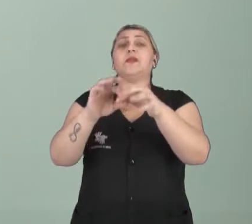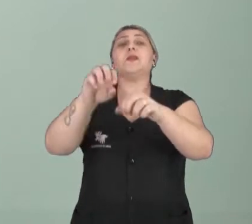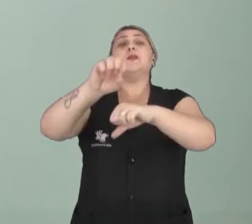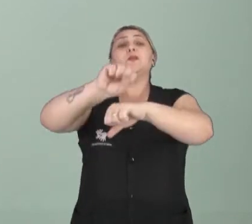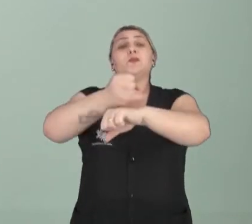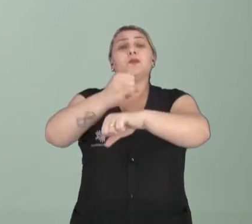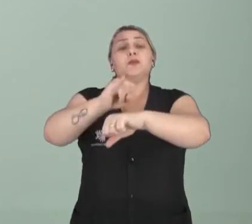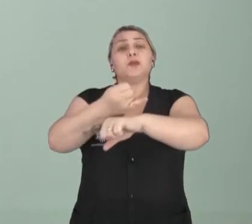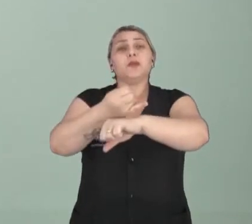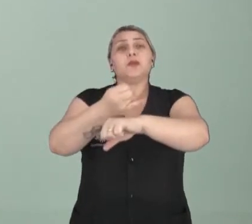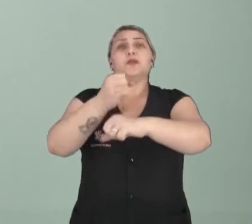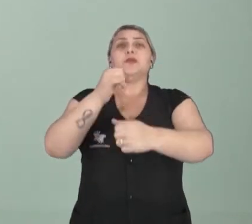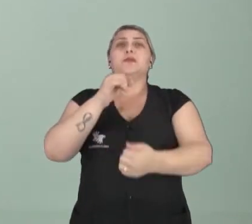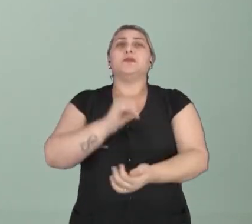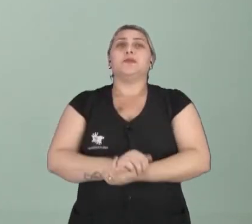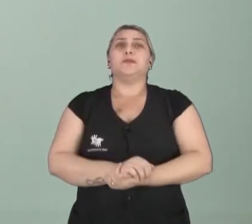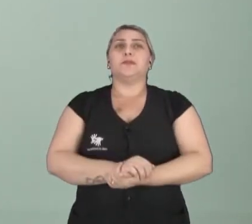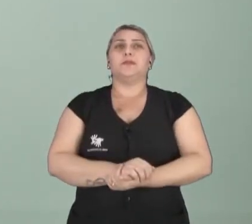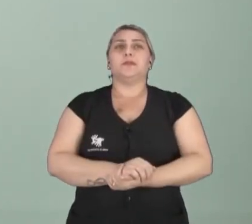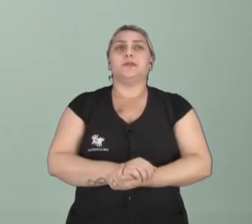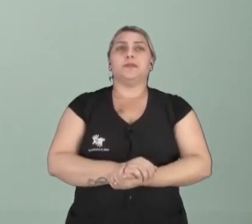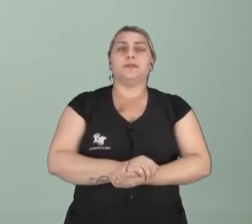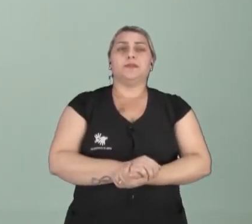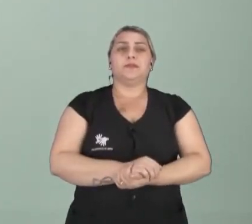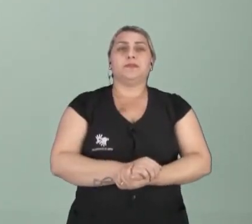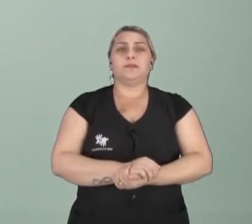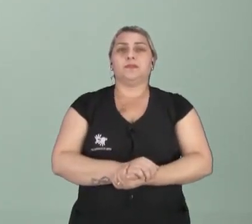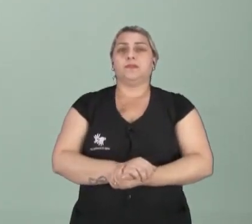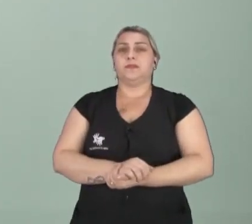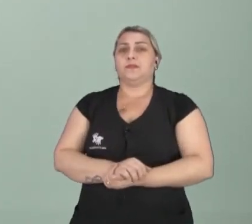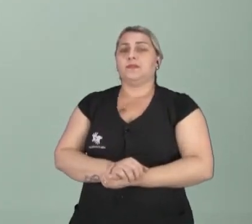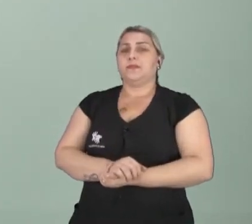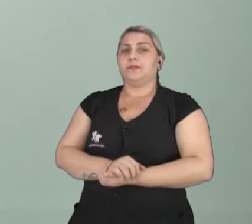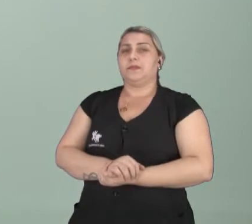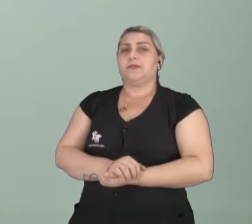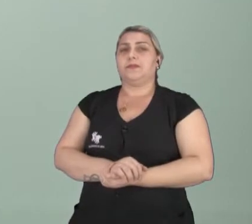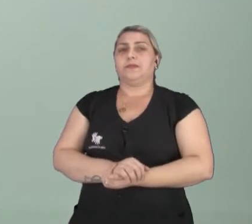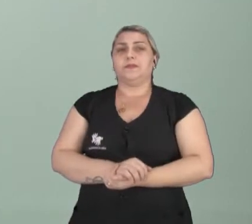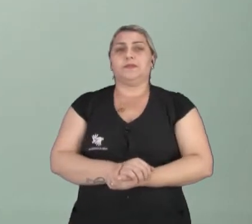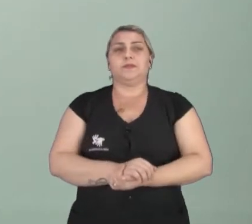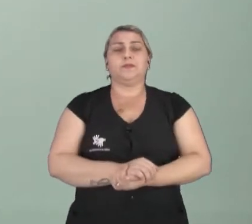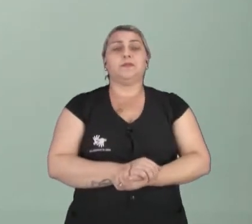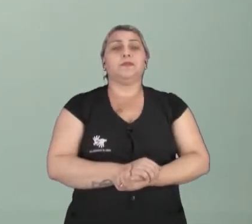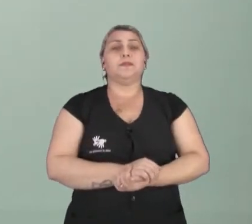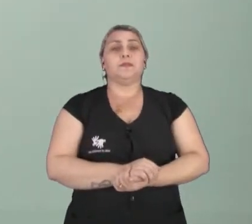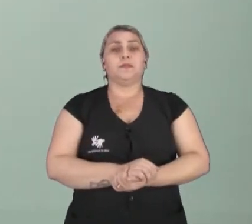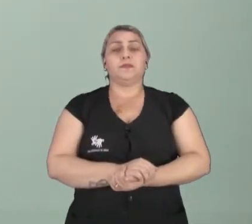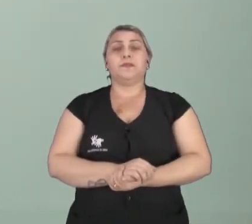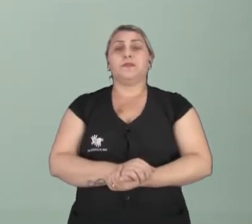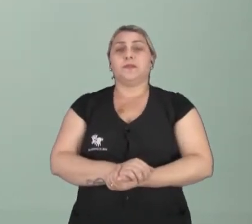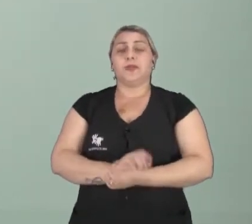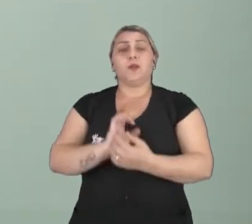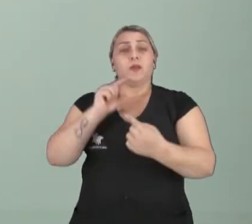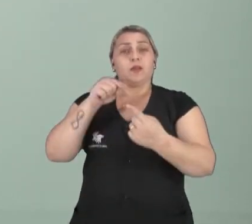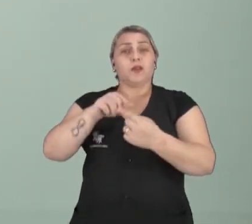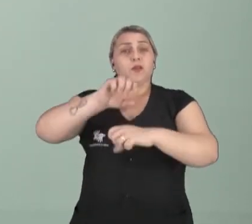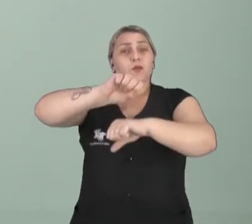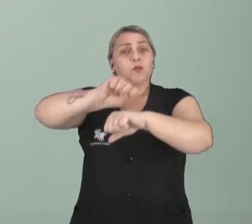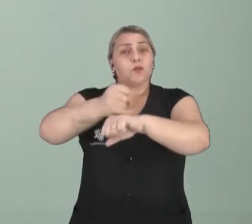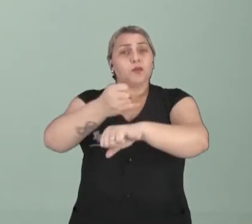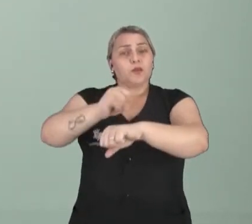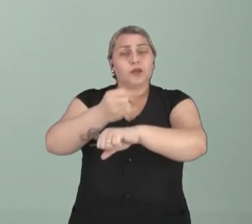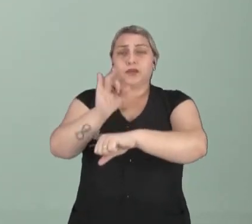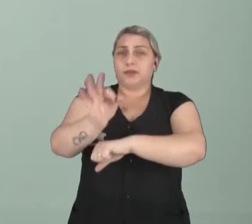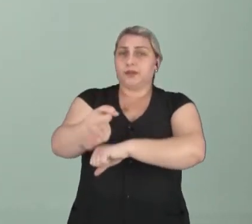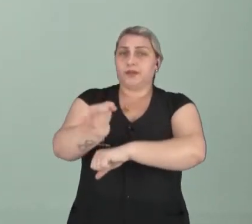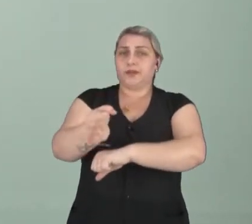né? Oração subordinada substantiva subjetiva, que exerce ali essa função de sujeito,